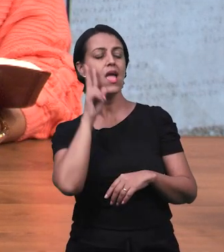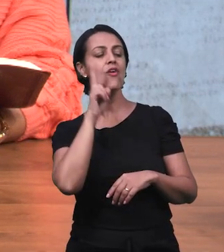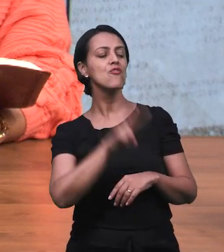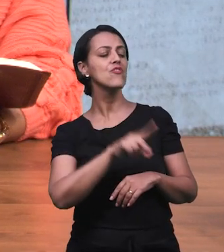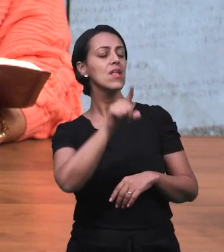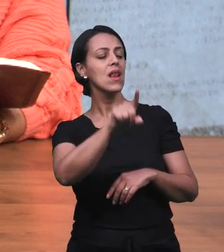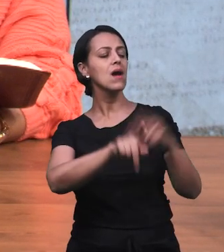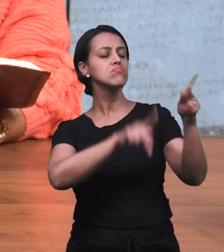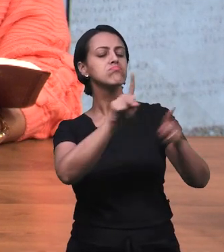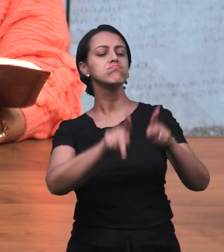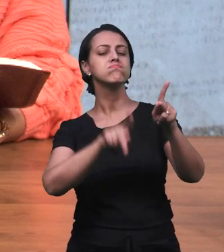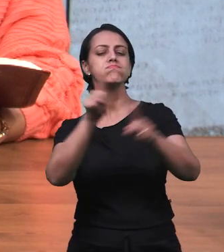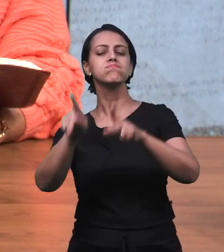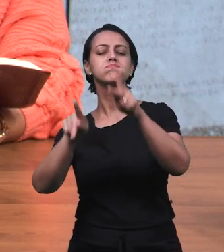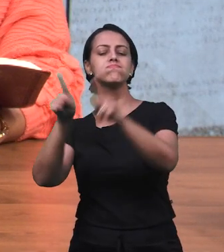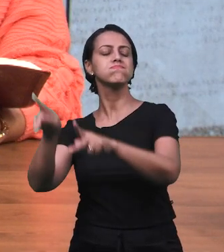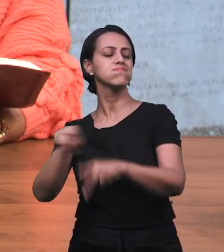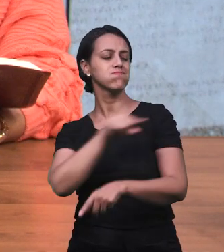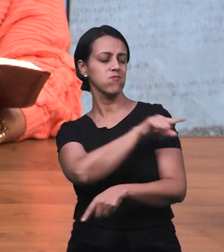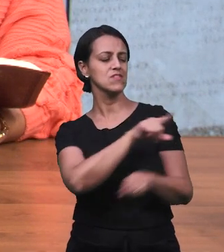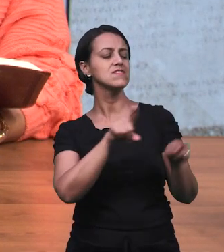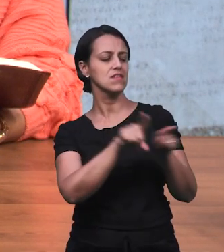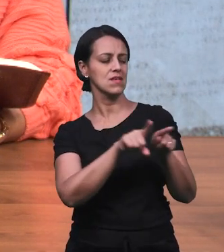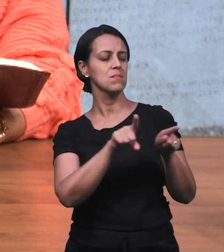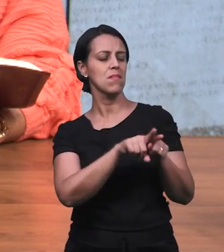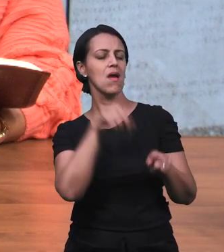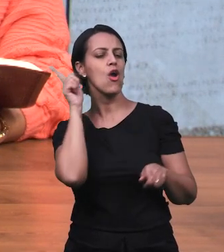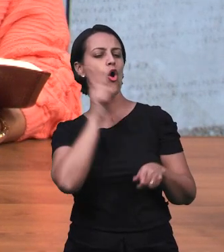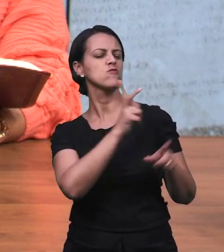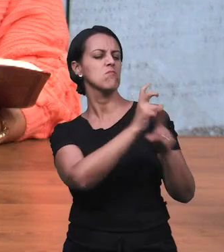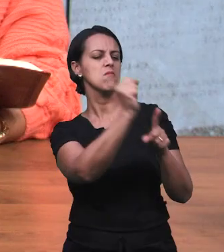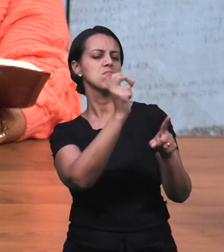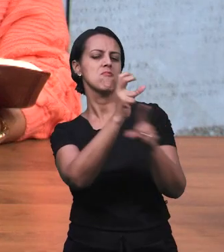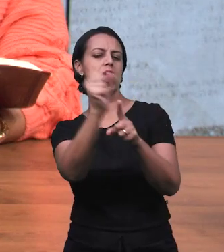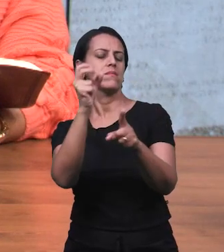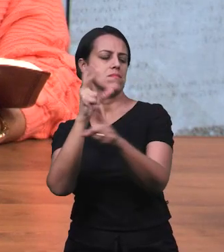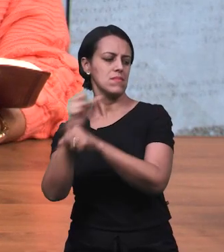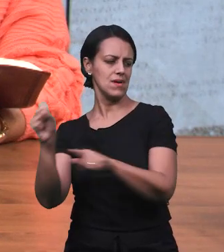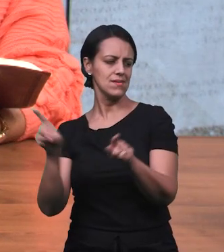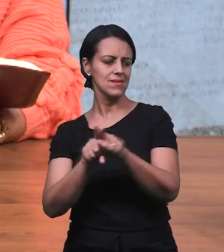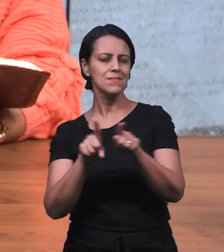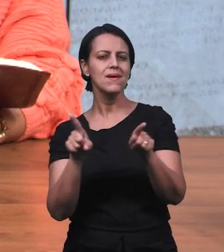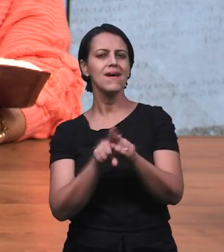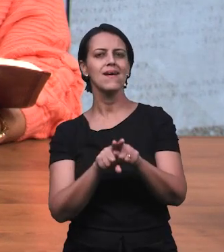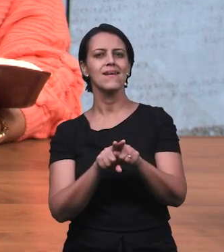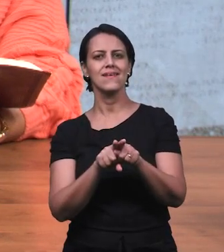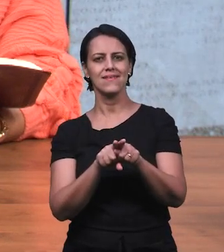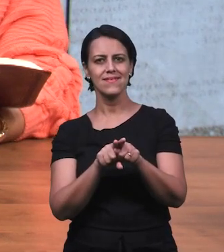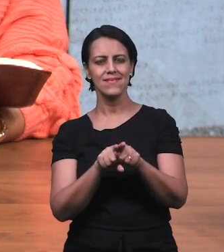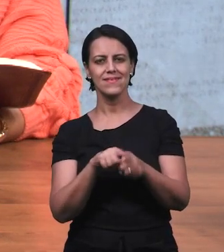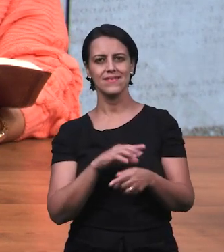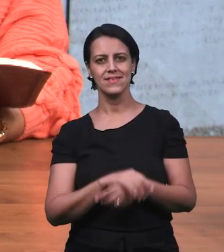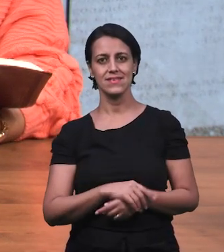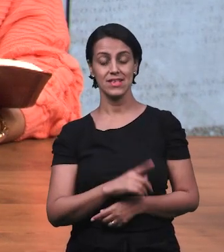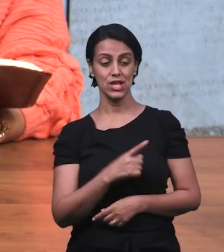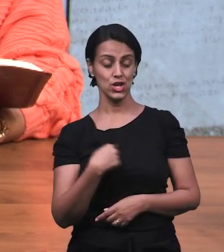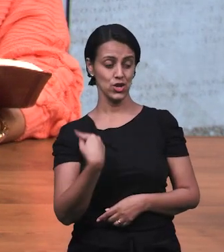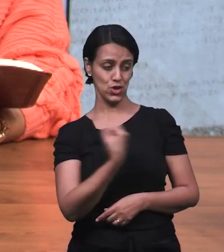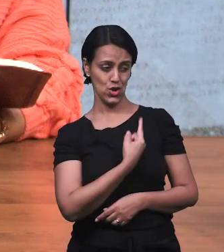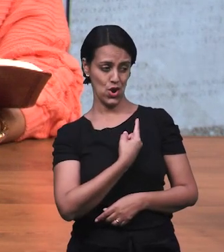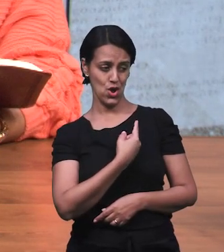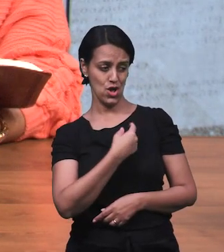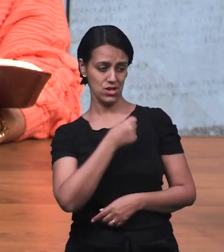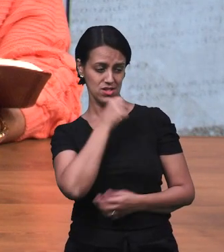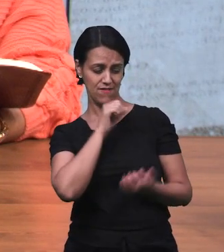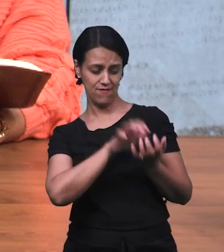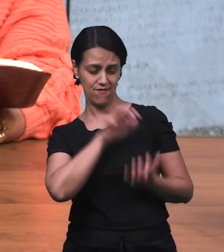Esbom, e a Og, rei de Bazã, que estava em Astarote. Pelo que nossos anciãos